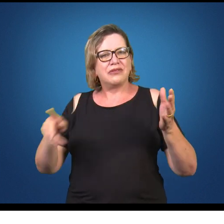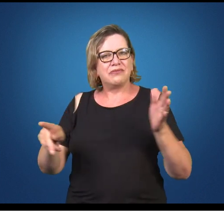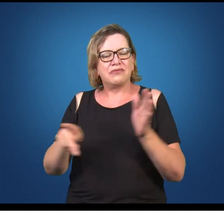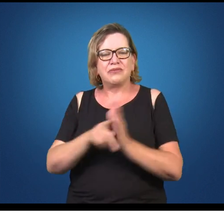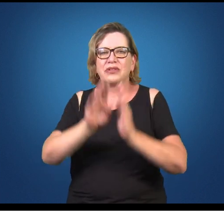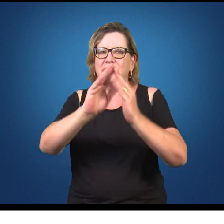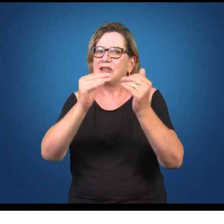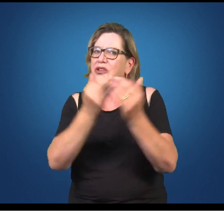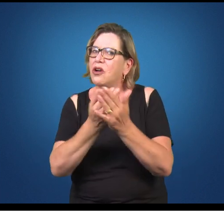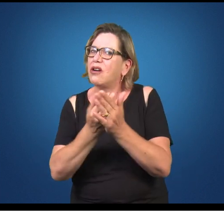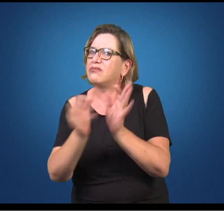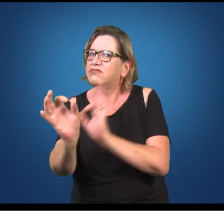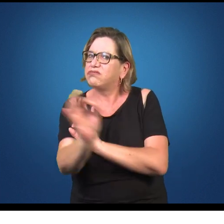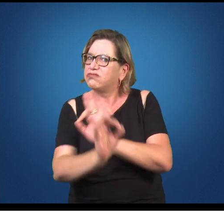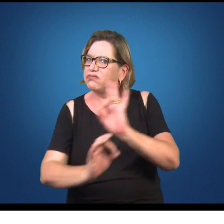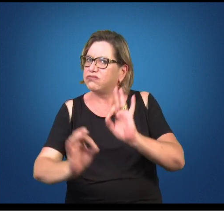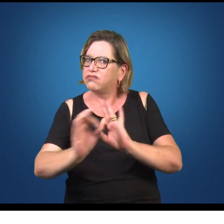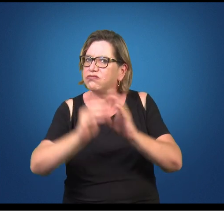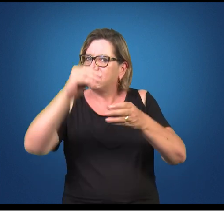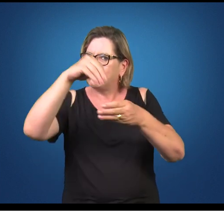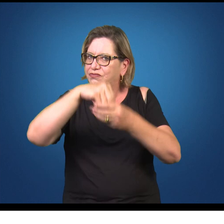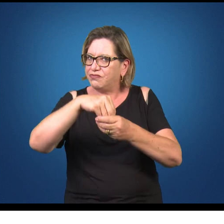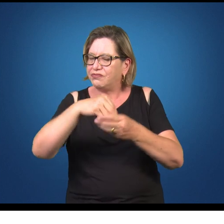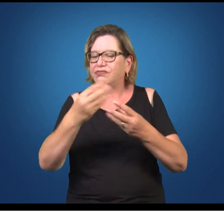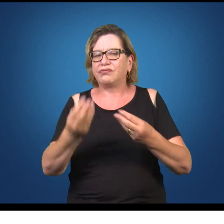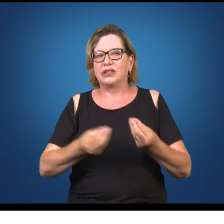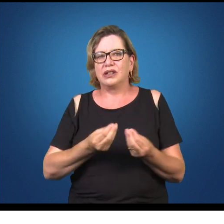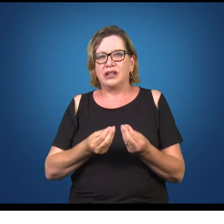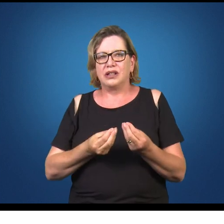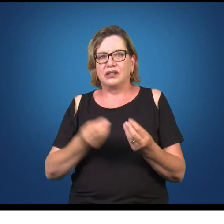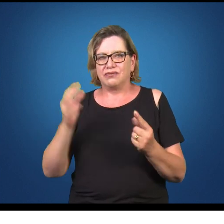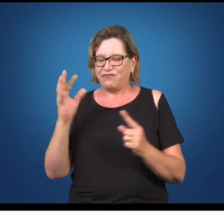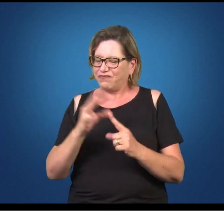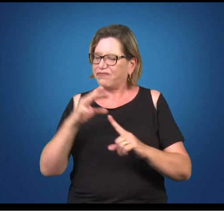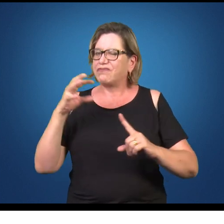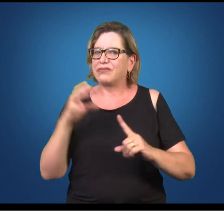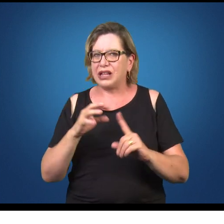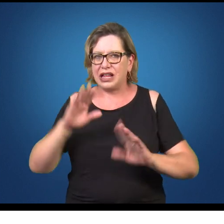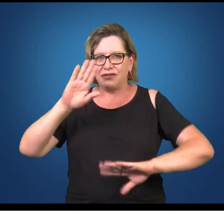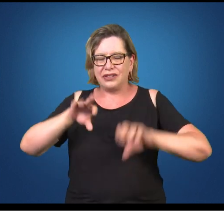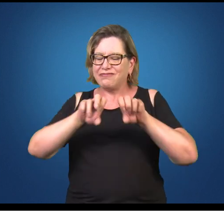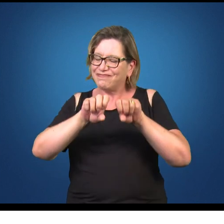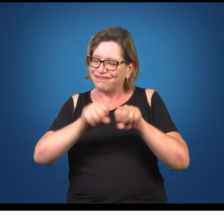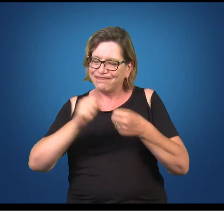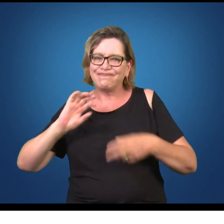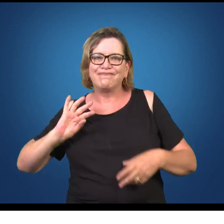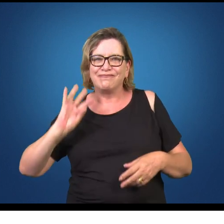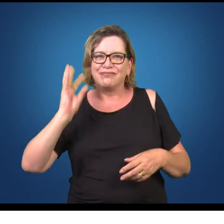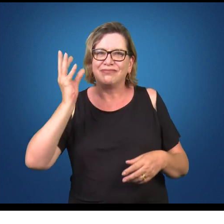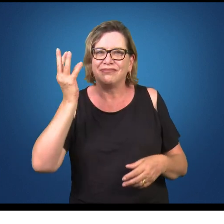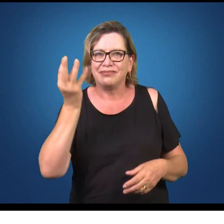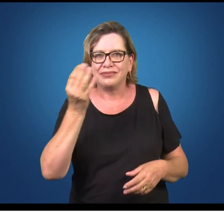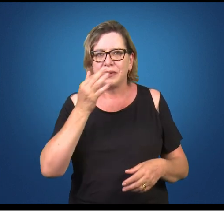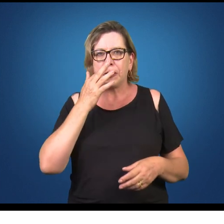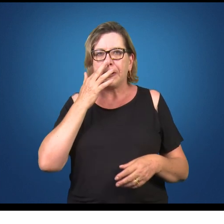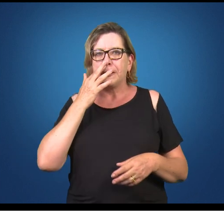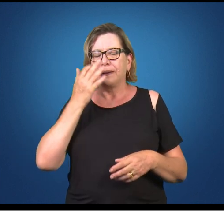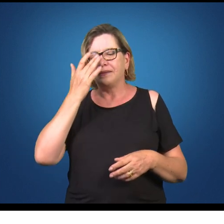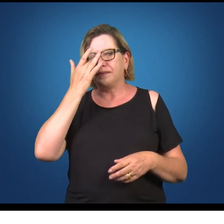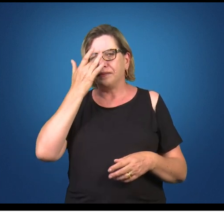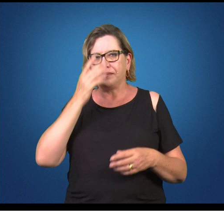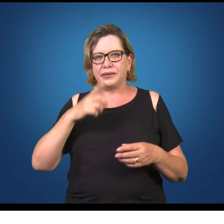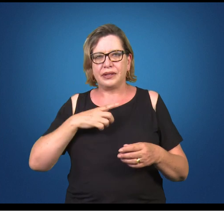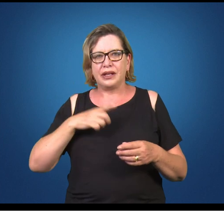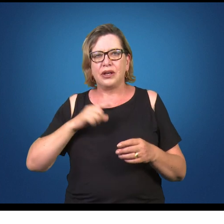mesmo, né? De organização do De espaço organização, escolar. sim. Então, às vezes é prejudicado por isso, né? Então, assim,